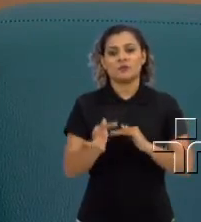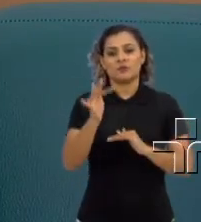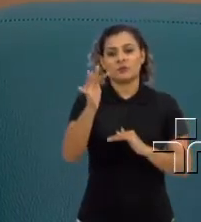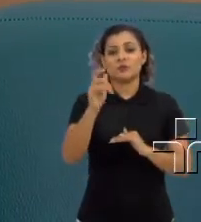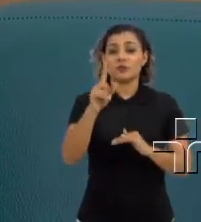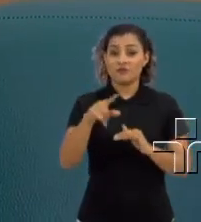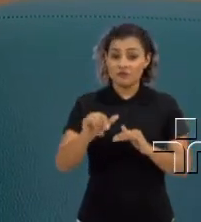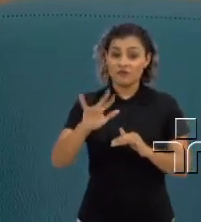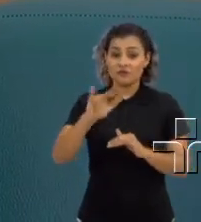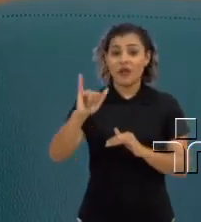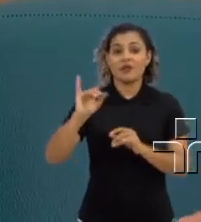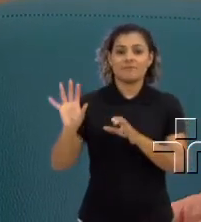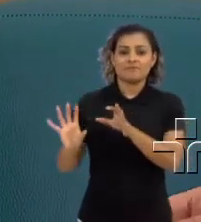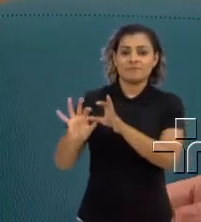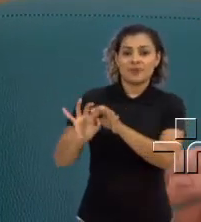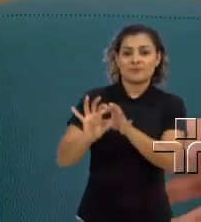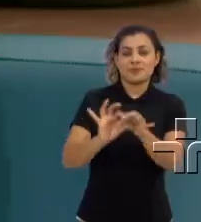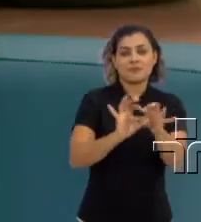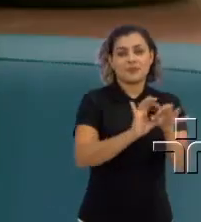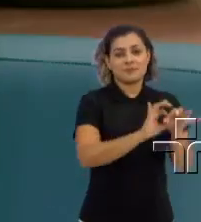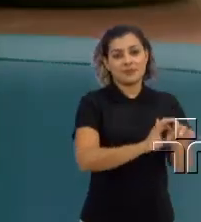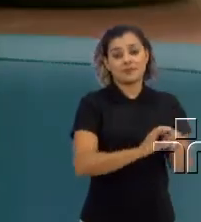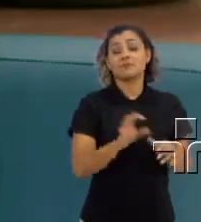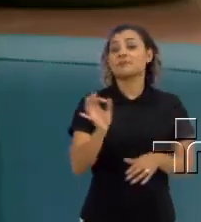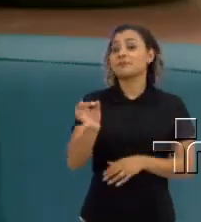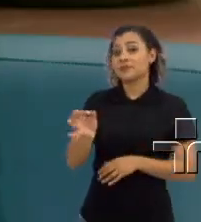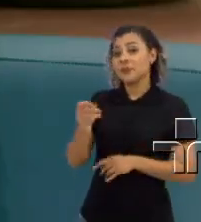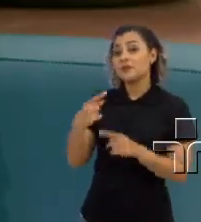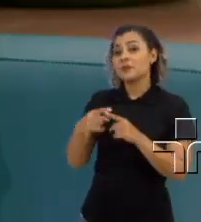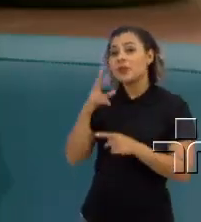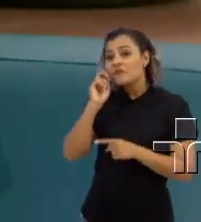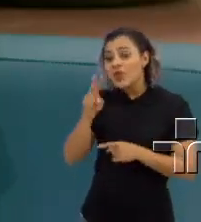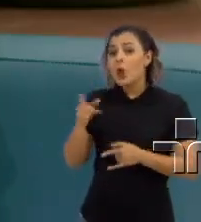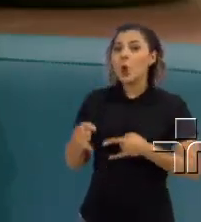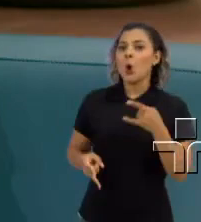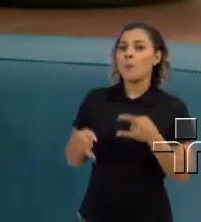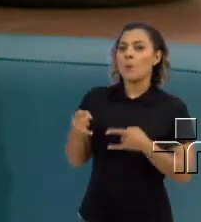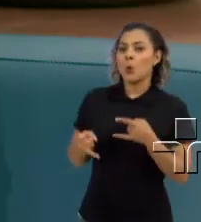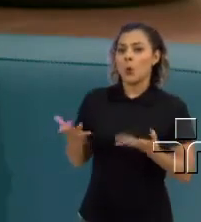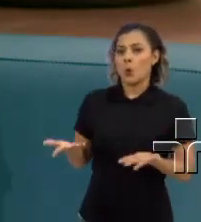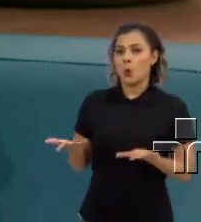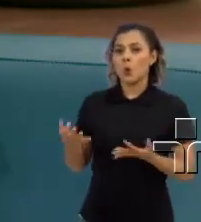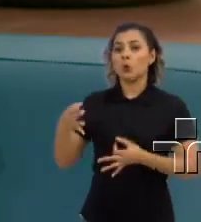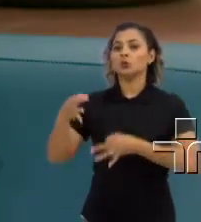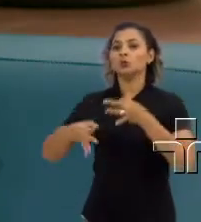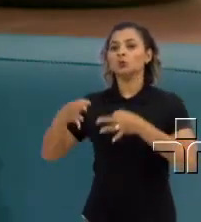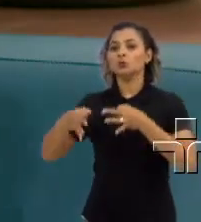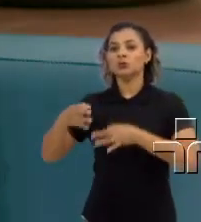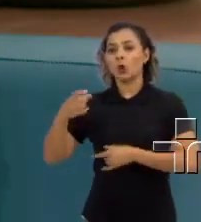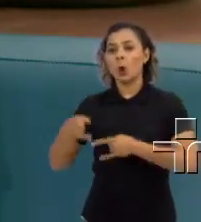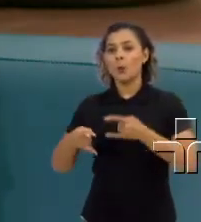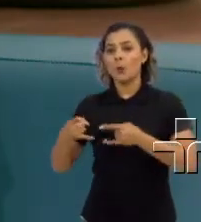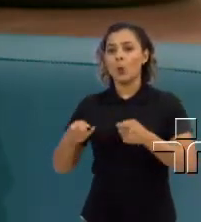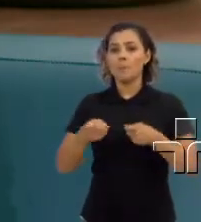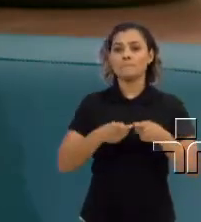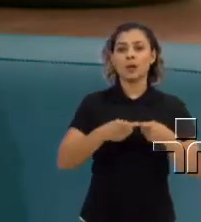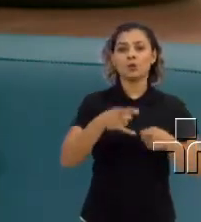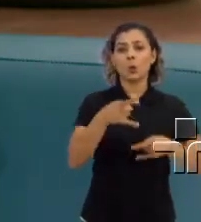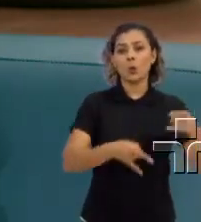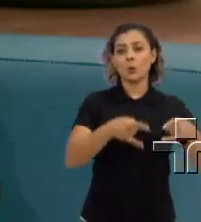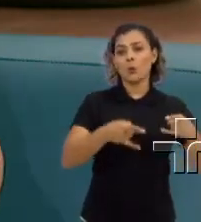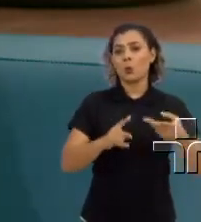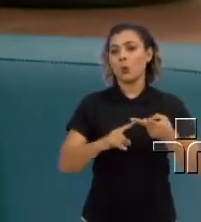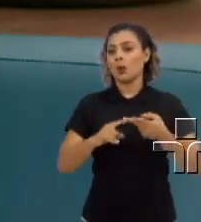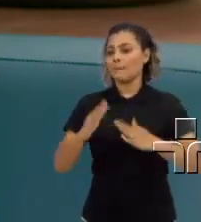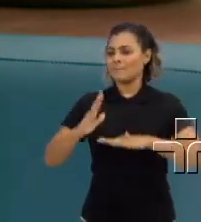ser interligações das coisas. É, porque a gente ouve muito assim dos robôs, né? Juízes robôs, médicos robôs. Então,